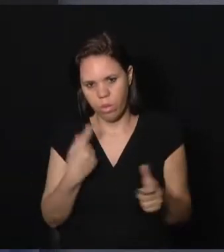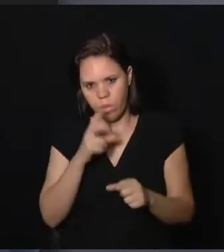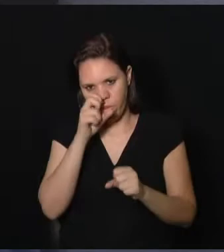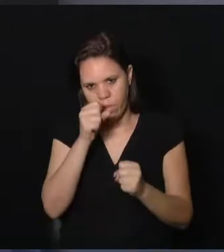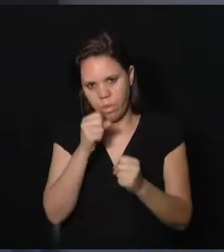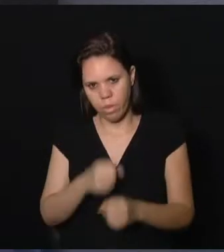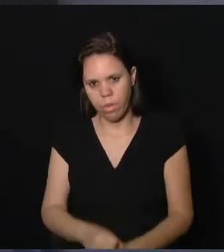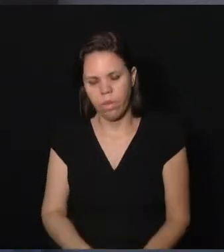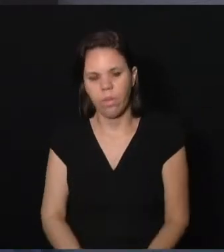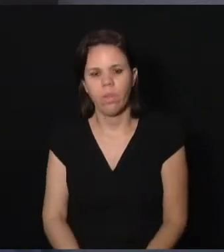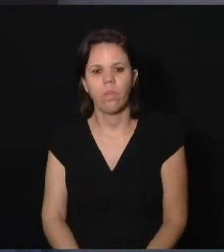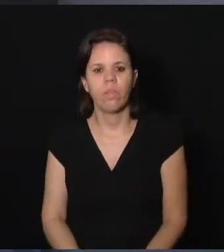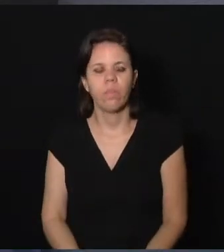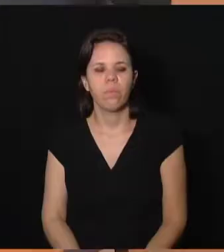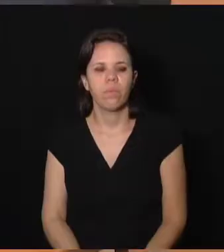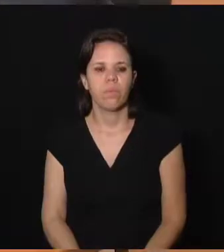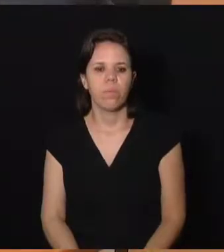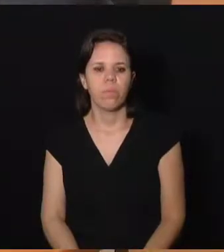forças.